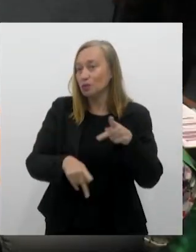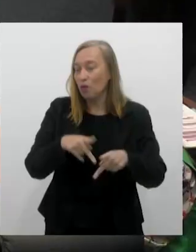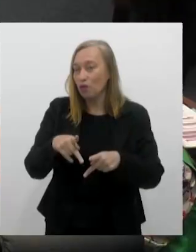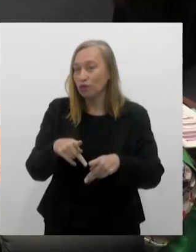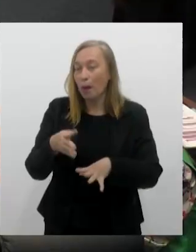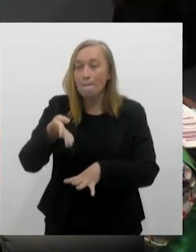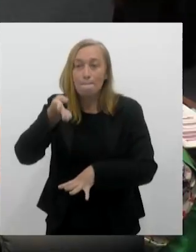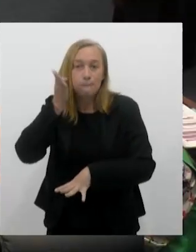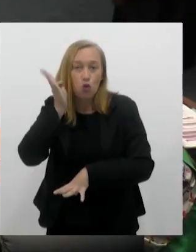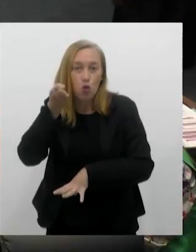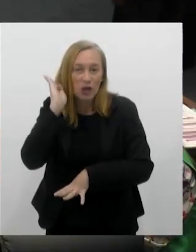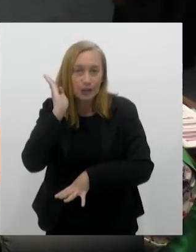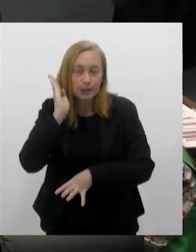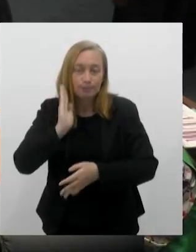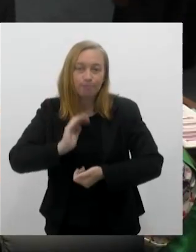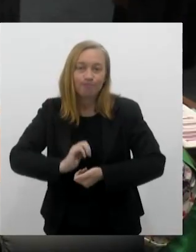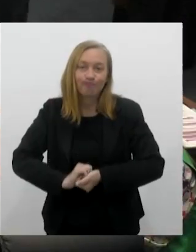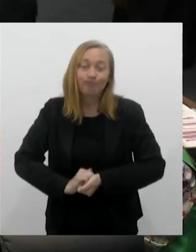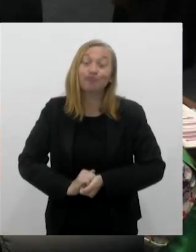insana.